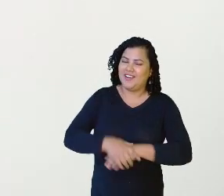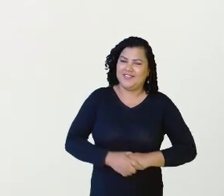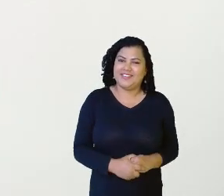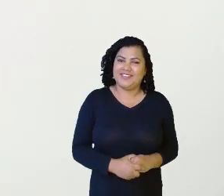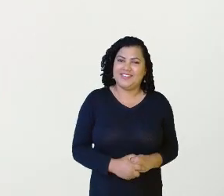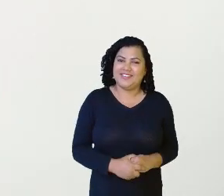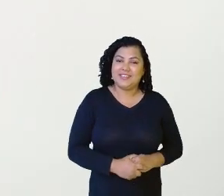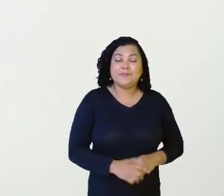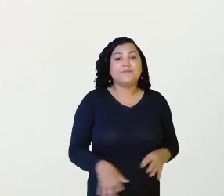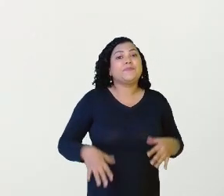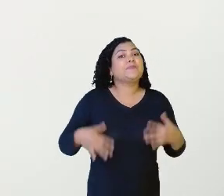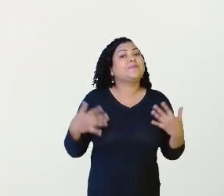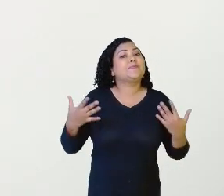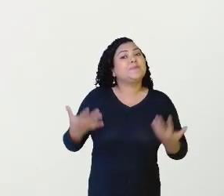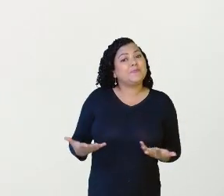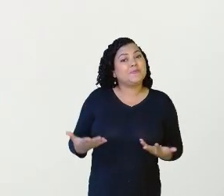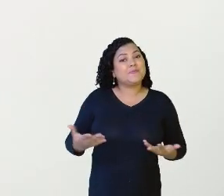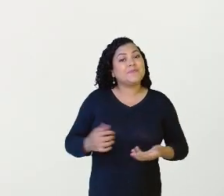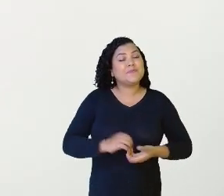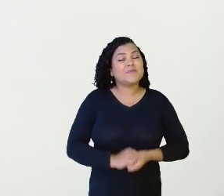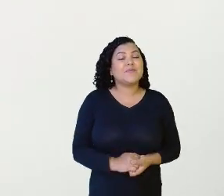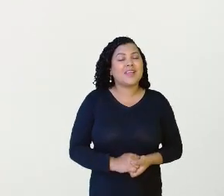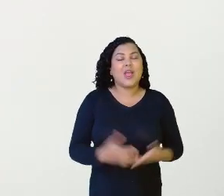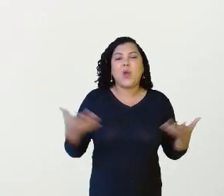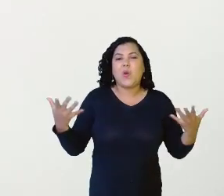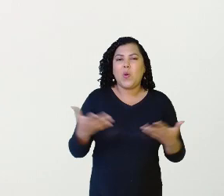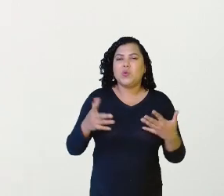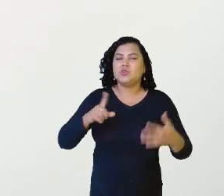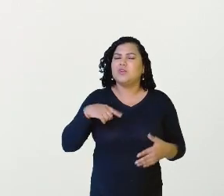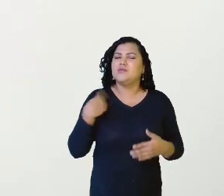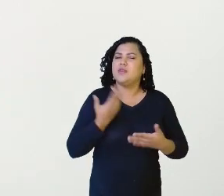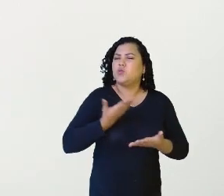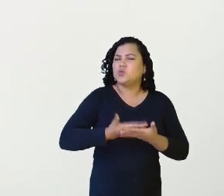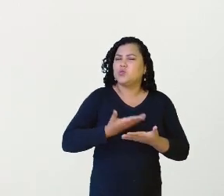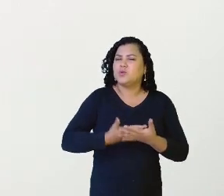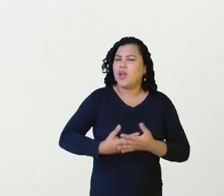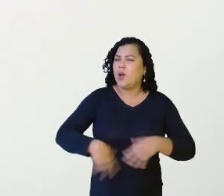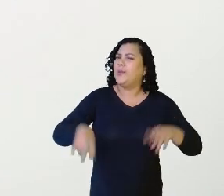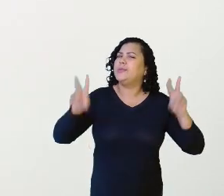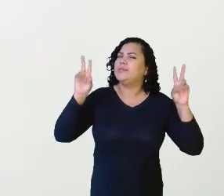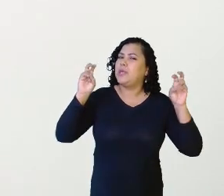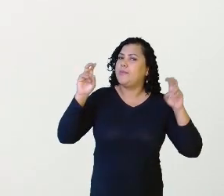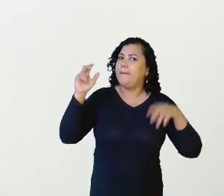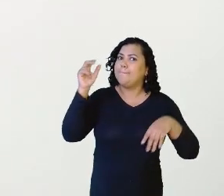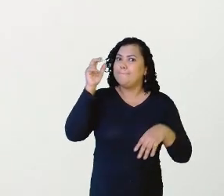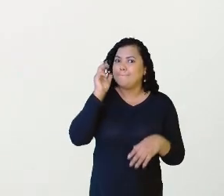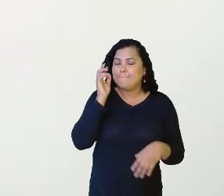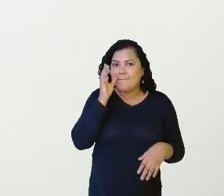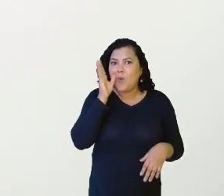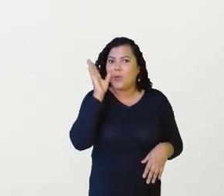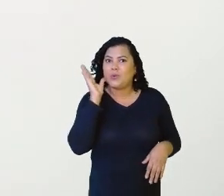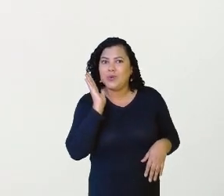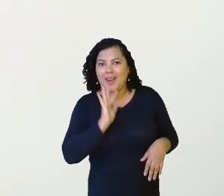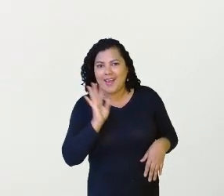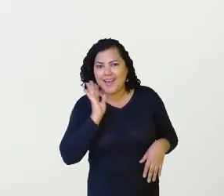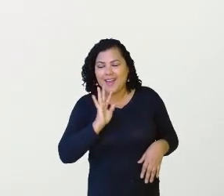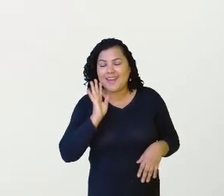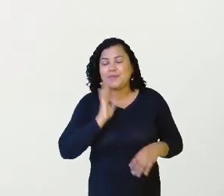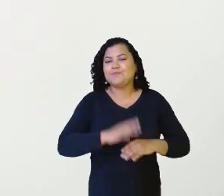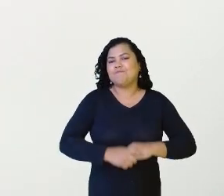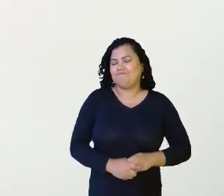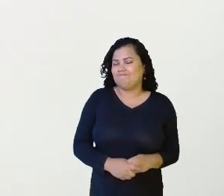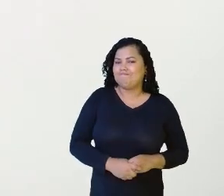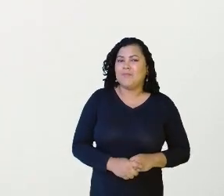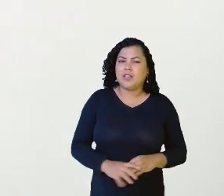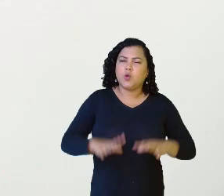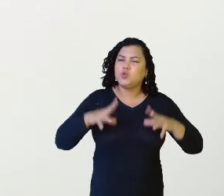geografia. E aí, hoje nós iremos trabalhar um assunto bem interessante, como sempre, né? Todos os assuntos da